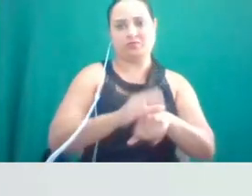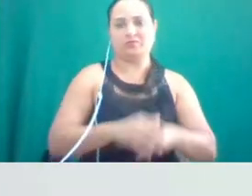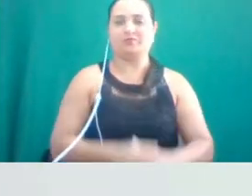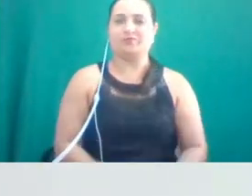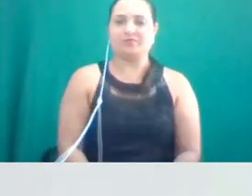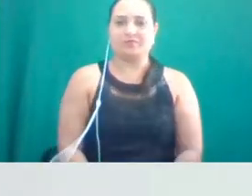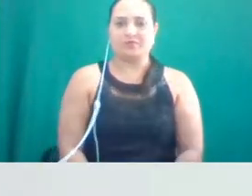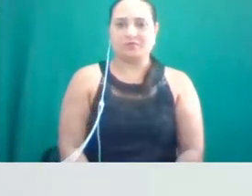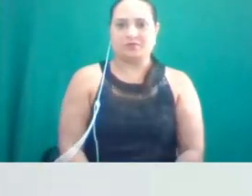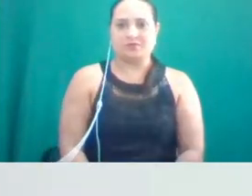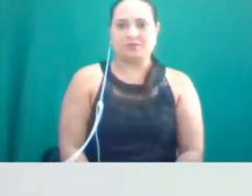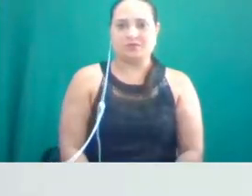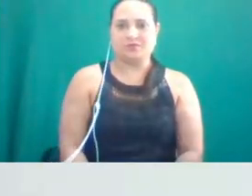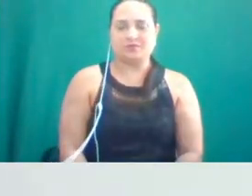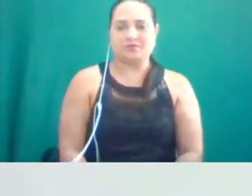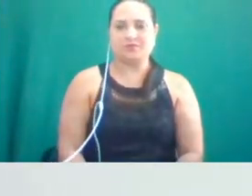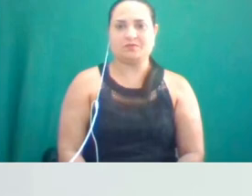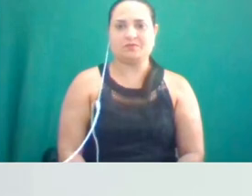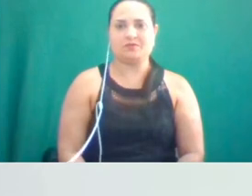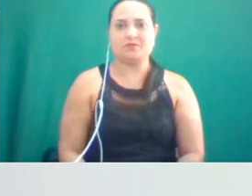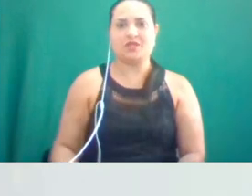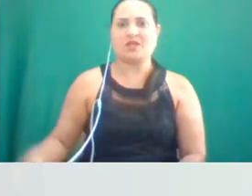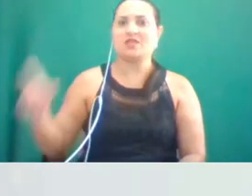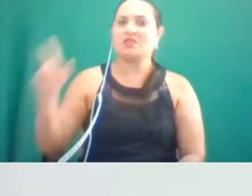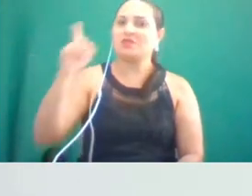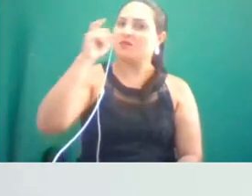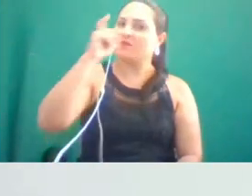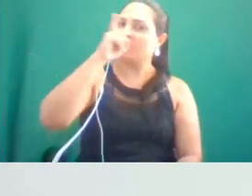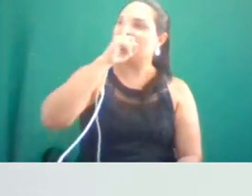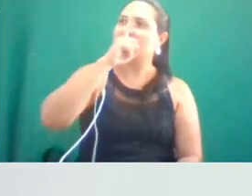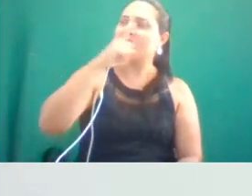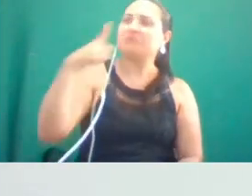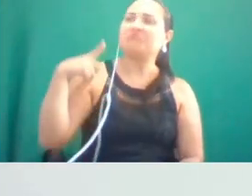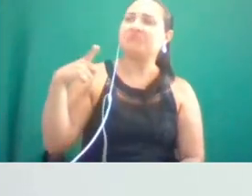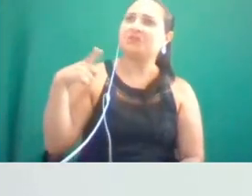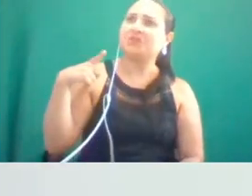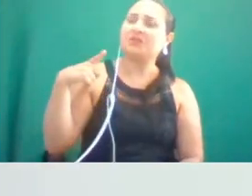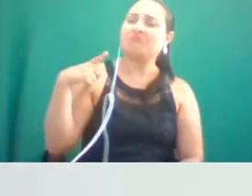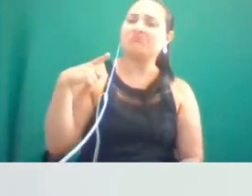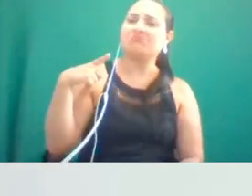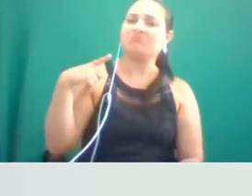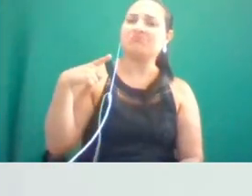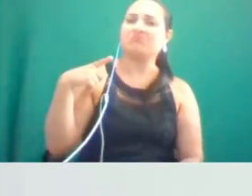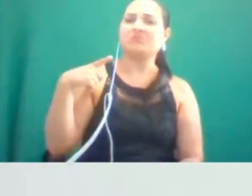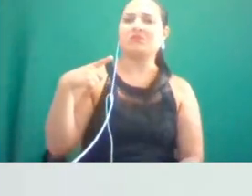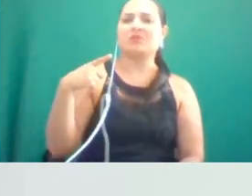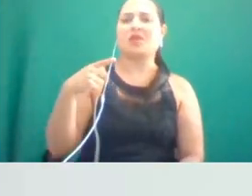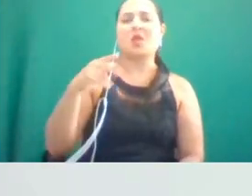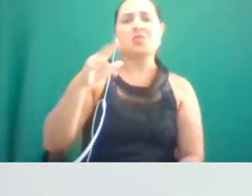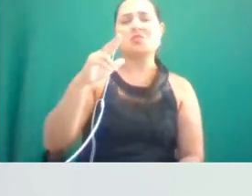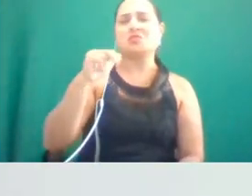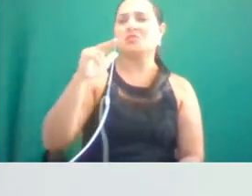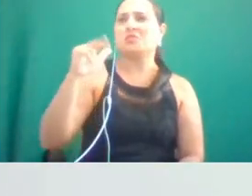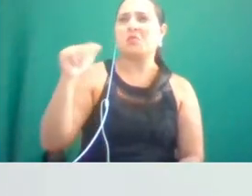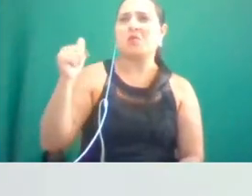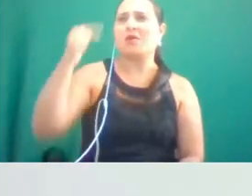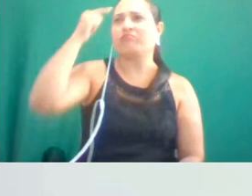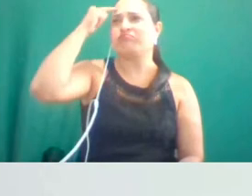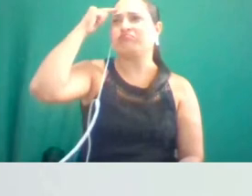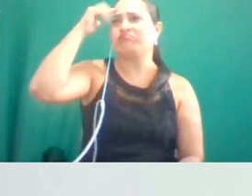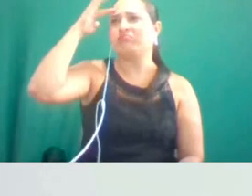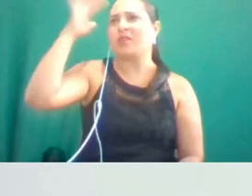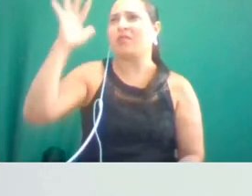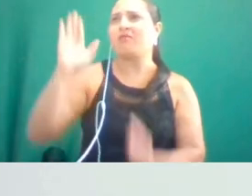maneira hipotética fosse possível que vocês se esquecessem de todas as dificuldades que vocês passaram aqui